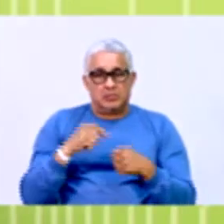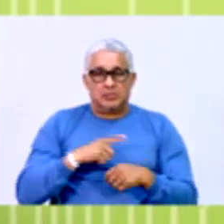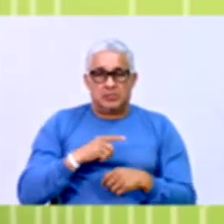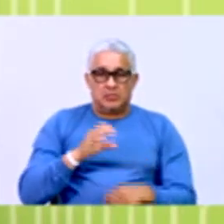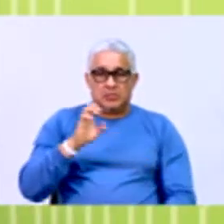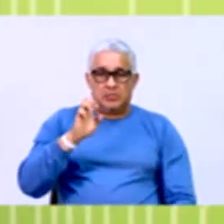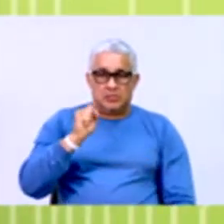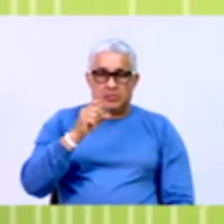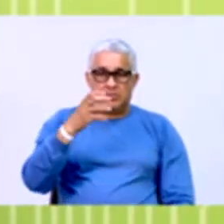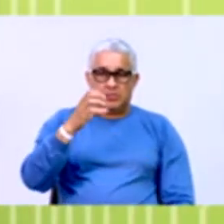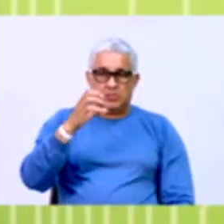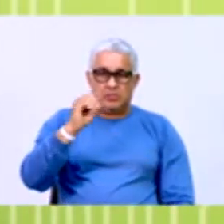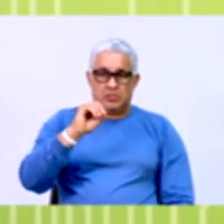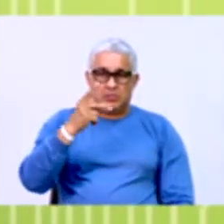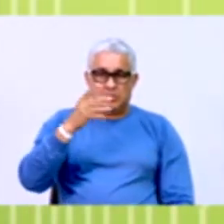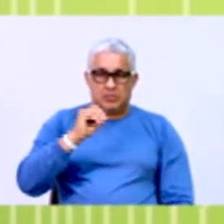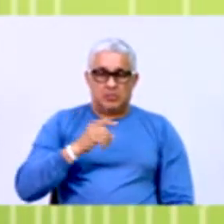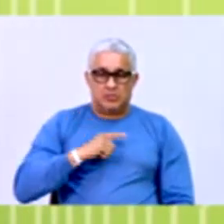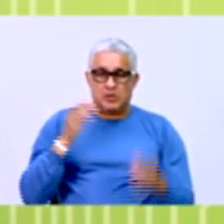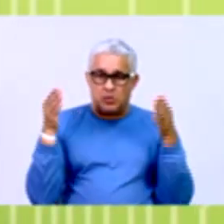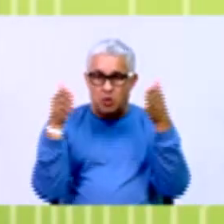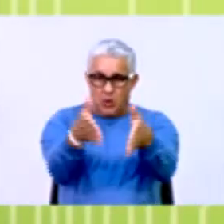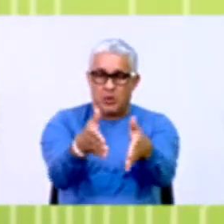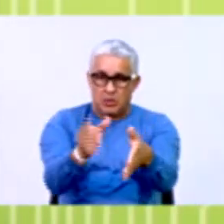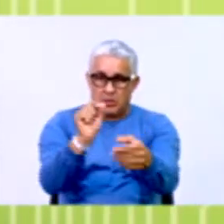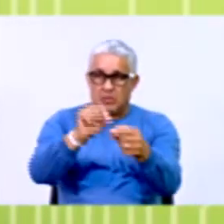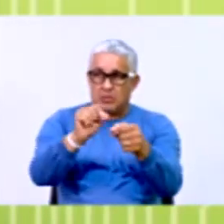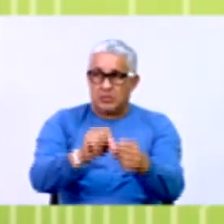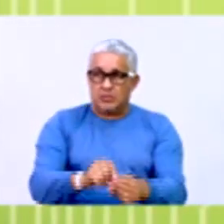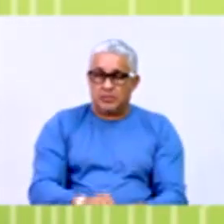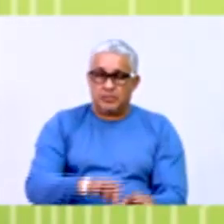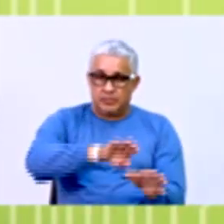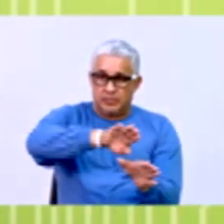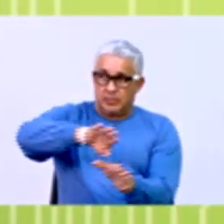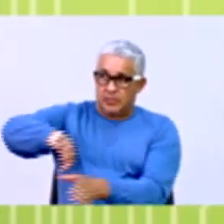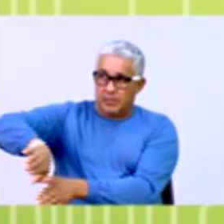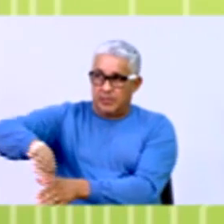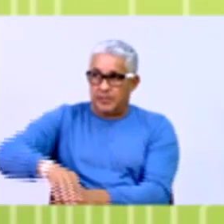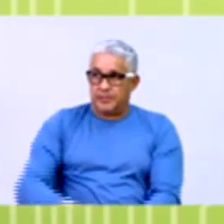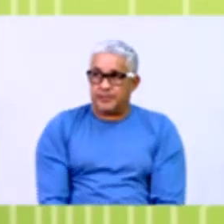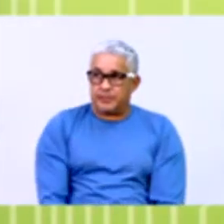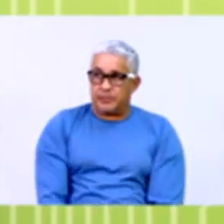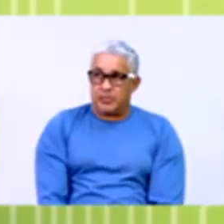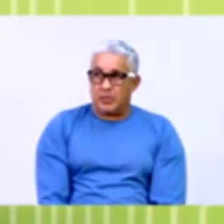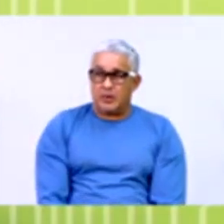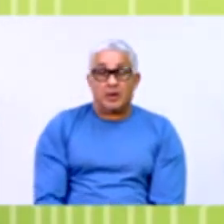escopo naquilo que você vai fazer. Muito bem. E é isso aí,